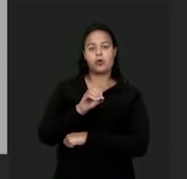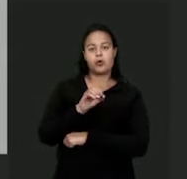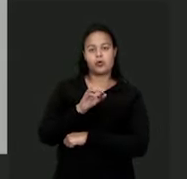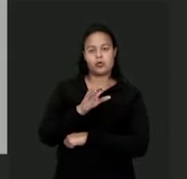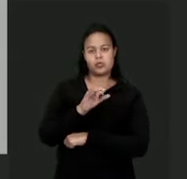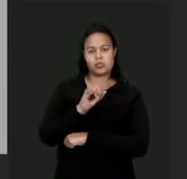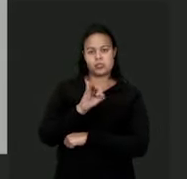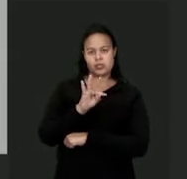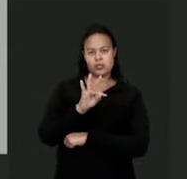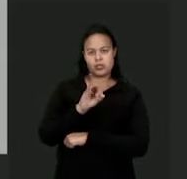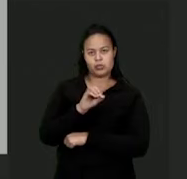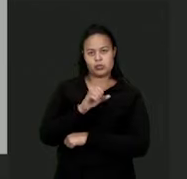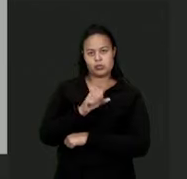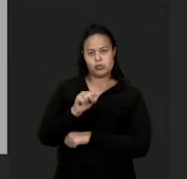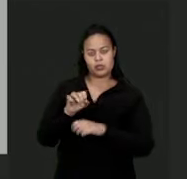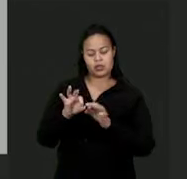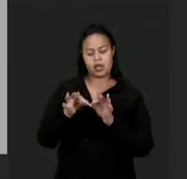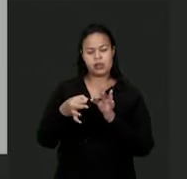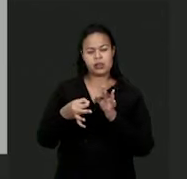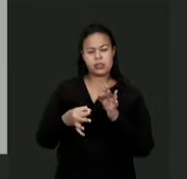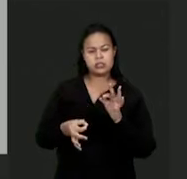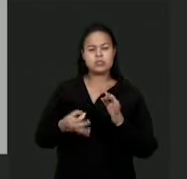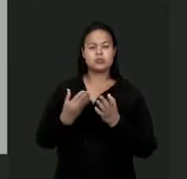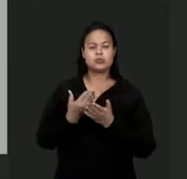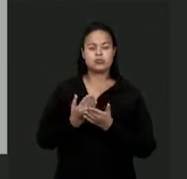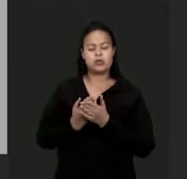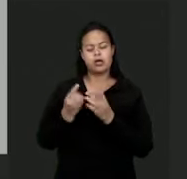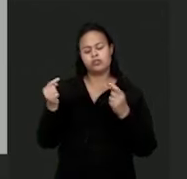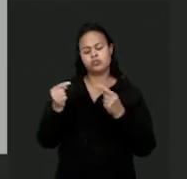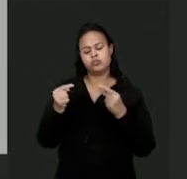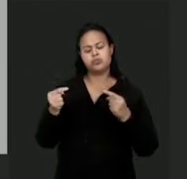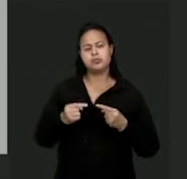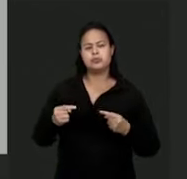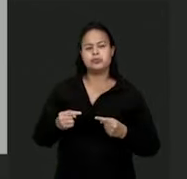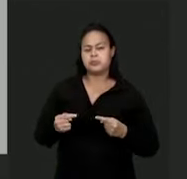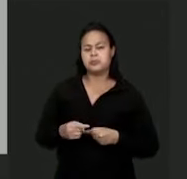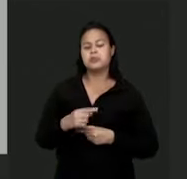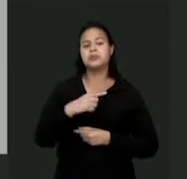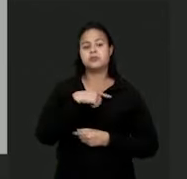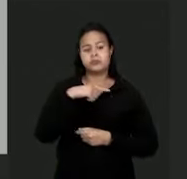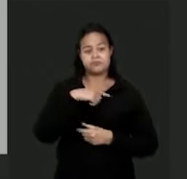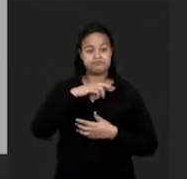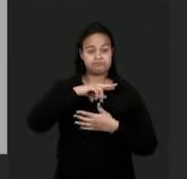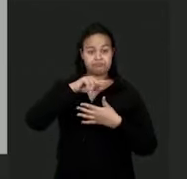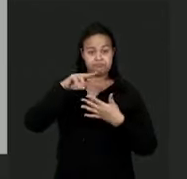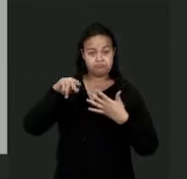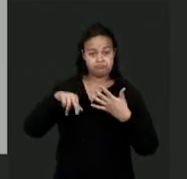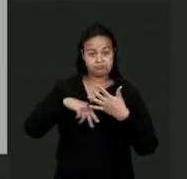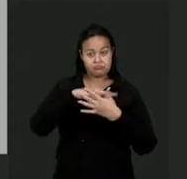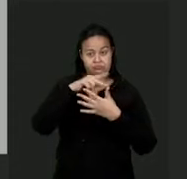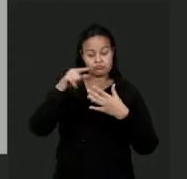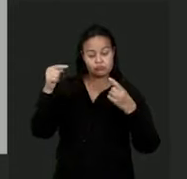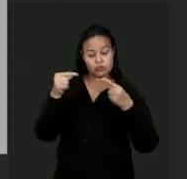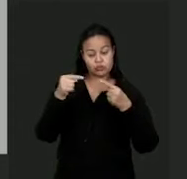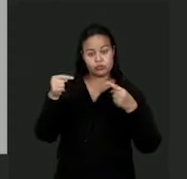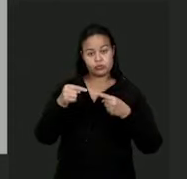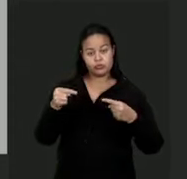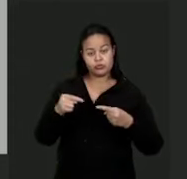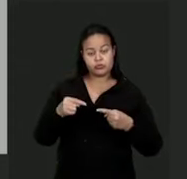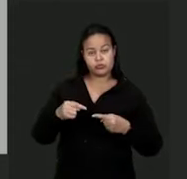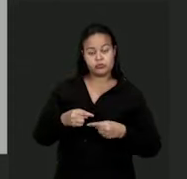em detalhes, a gente vê que existem vários tipos de leucócitos. Então, os diferentes tipos de leucócitos, né, que são as